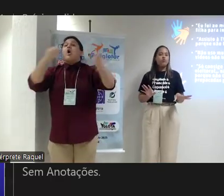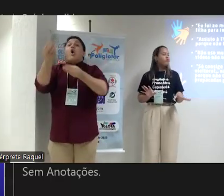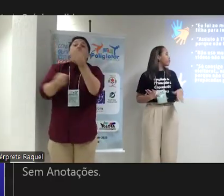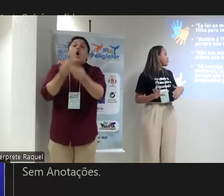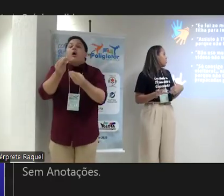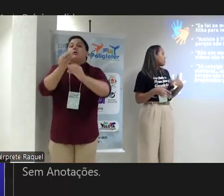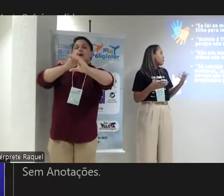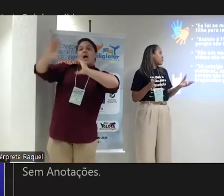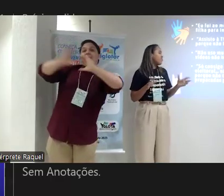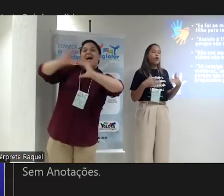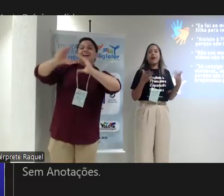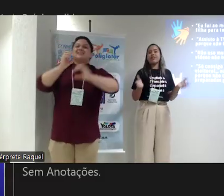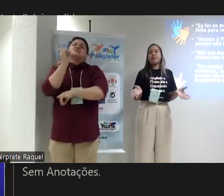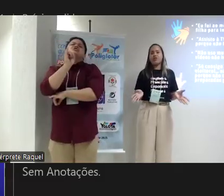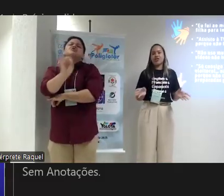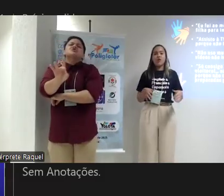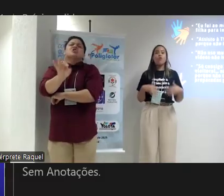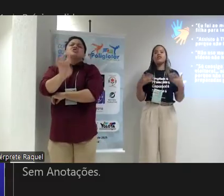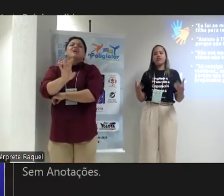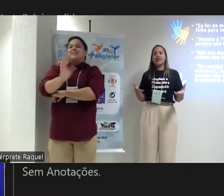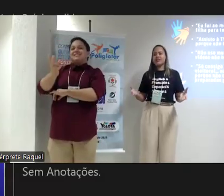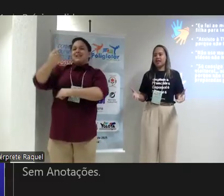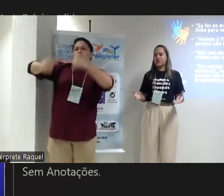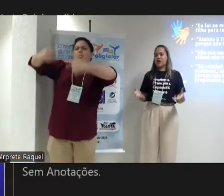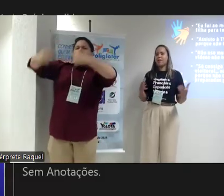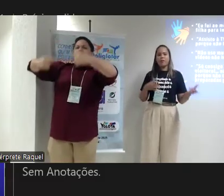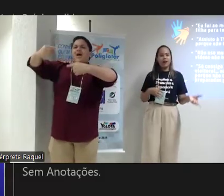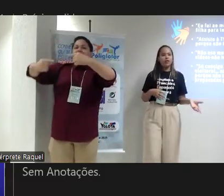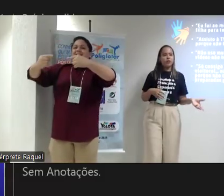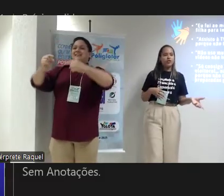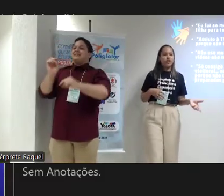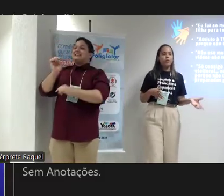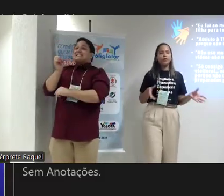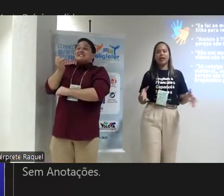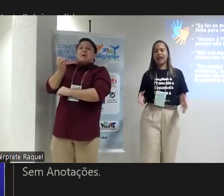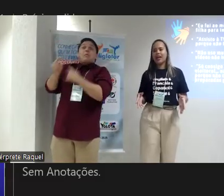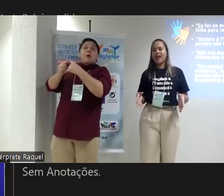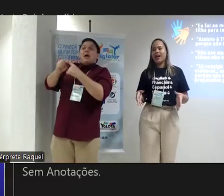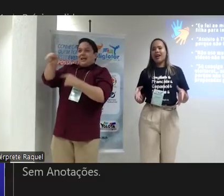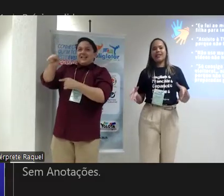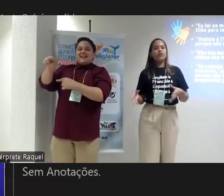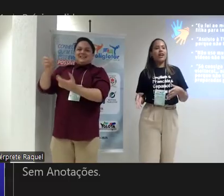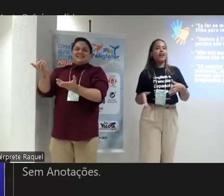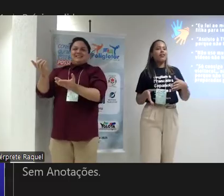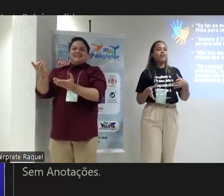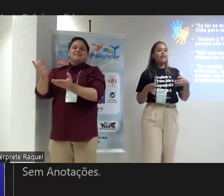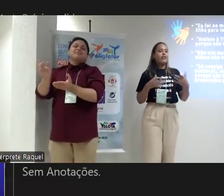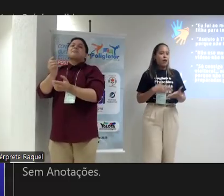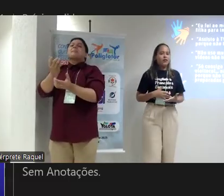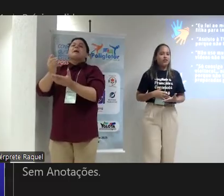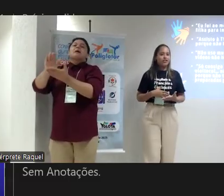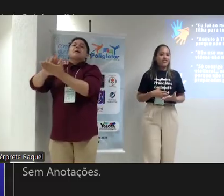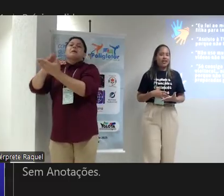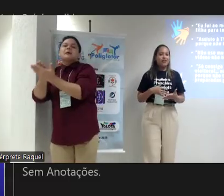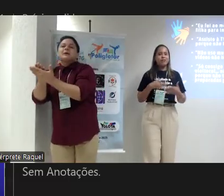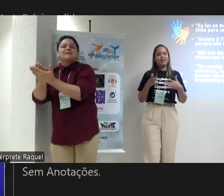Ou só assisto propaganda política, só consigo ter acesso à propaganda política porque não tem